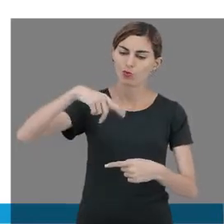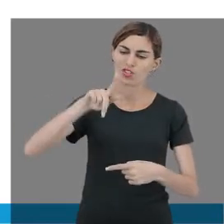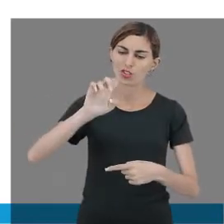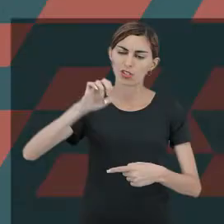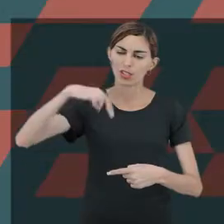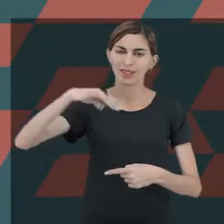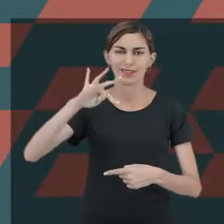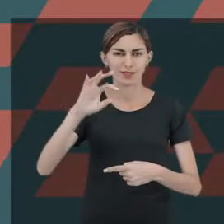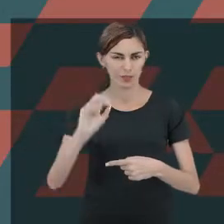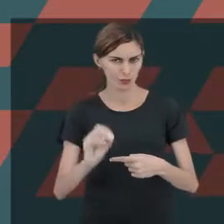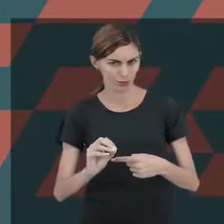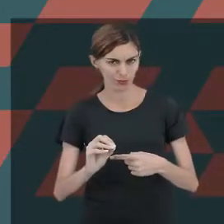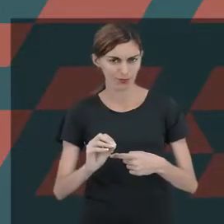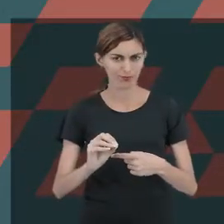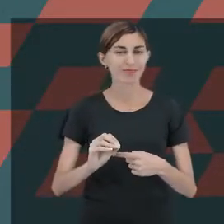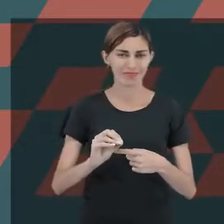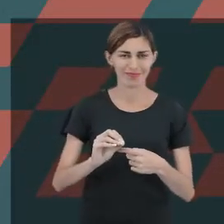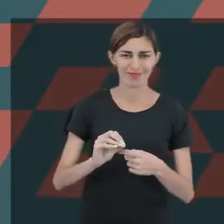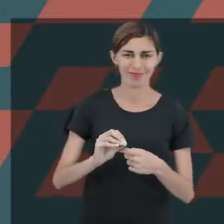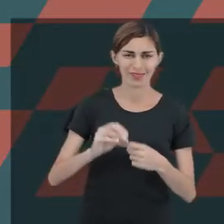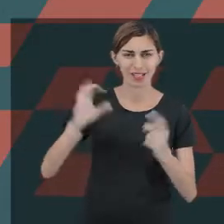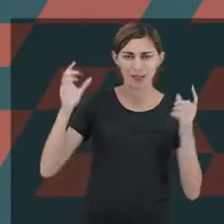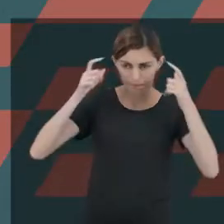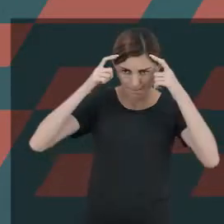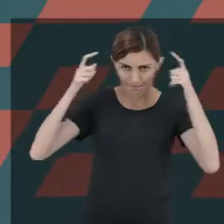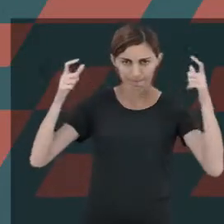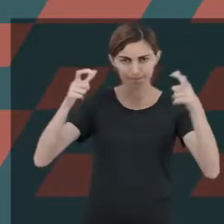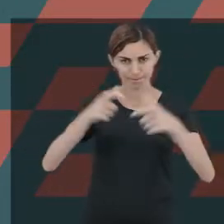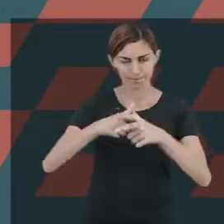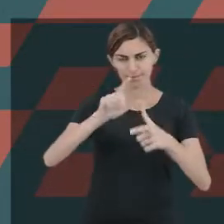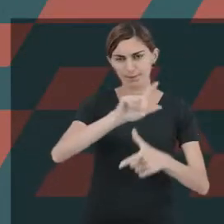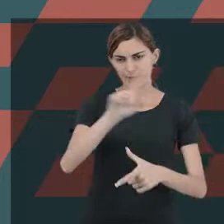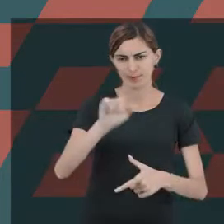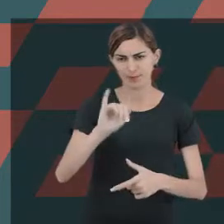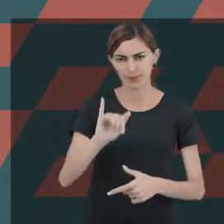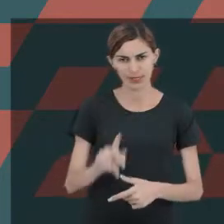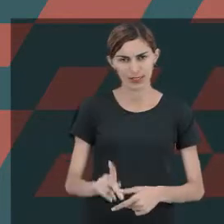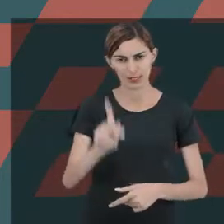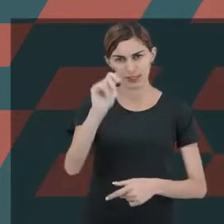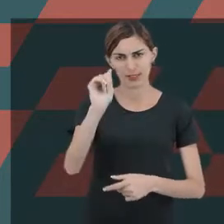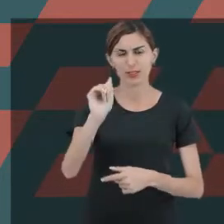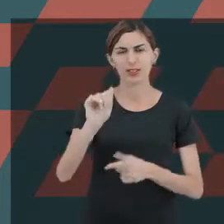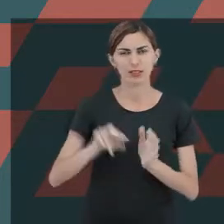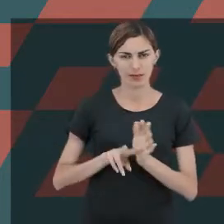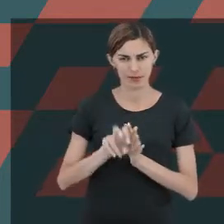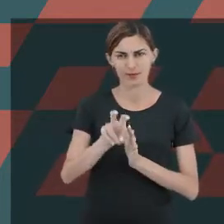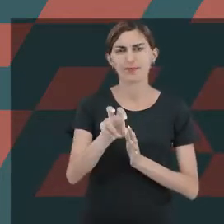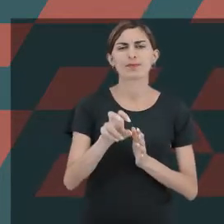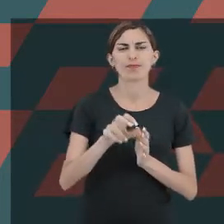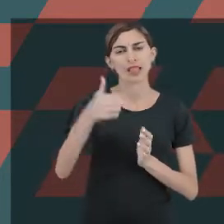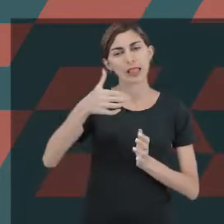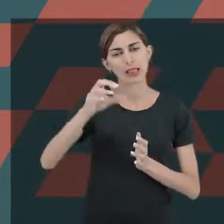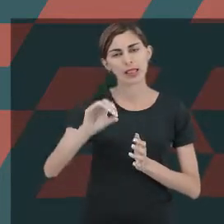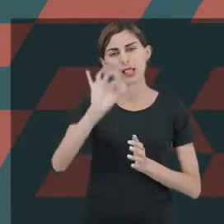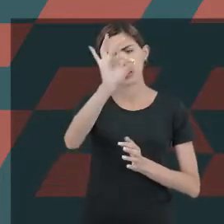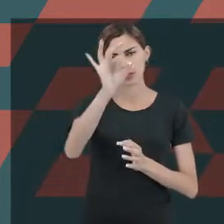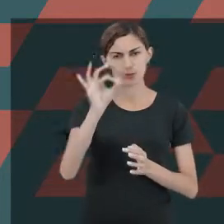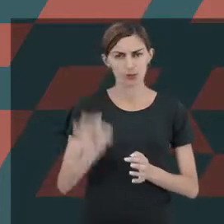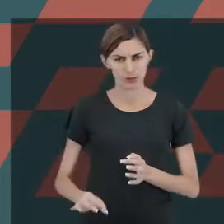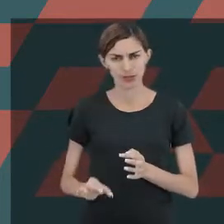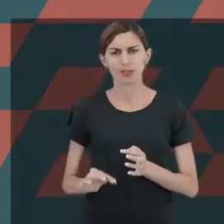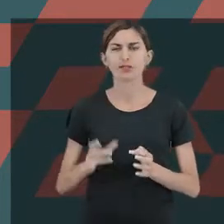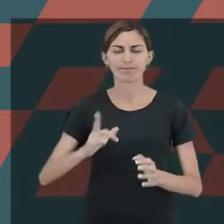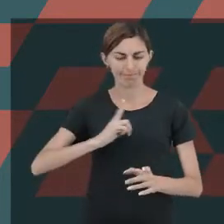na síndrome congênita do Zika vírus foi uma das coisas que chama atenção desde o início. Então, em torno de 10% dos pacientes com presença